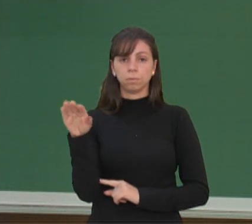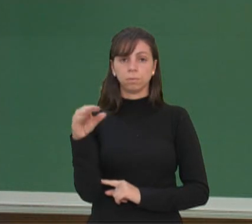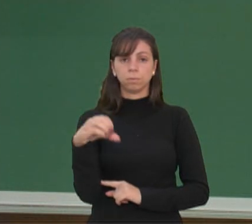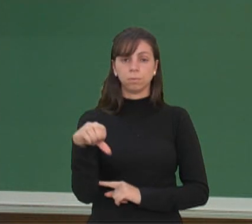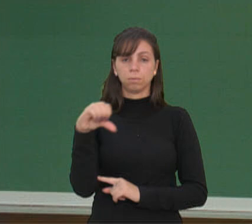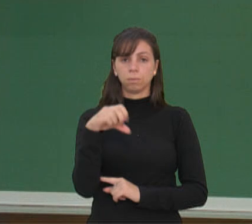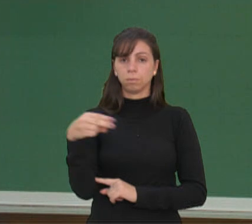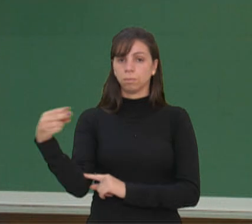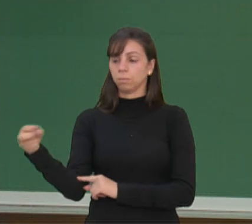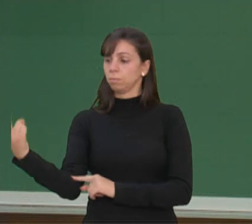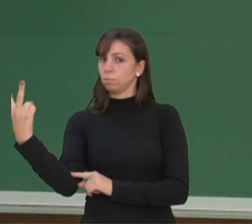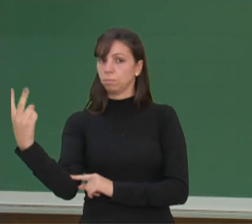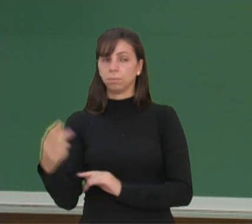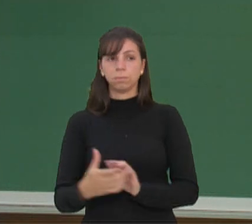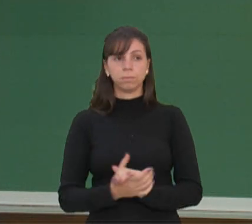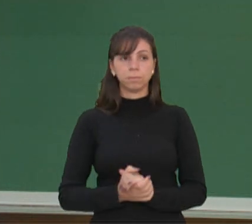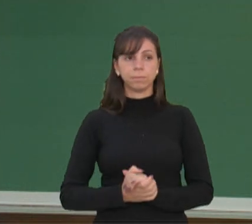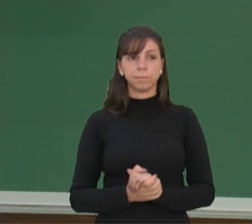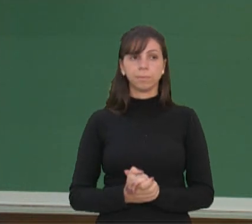2.